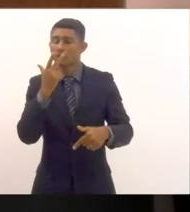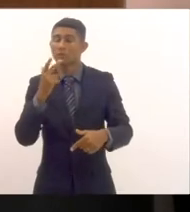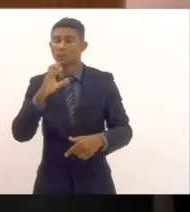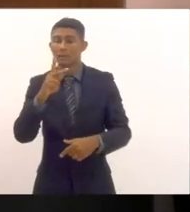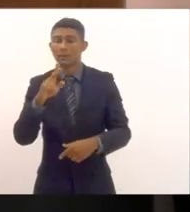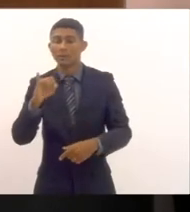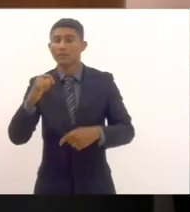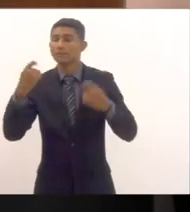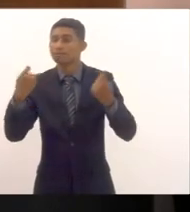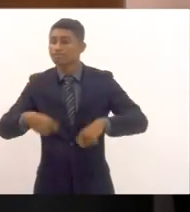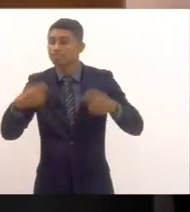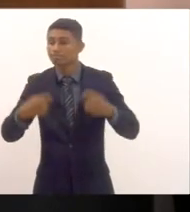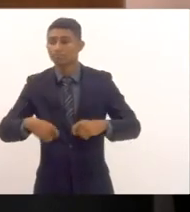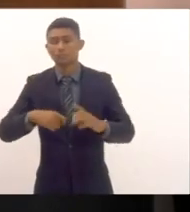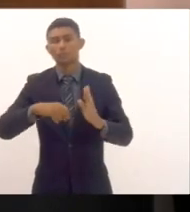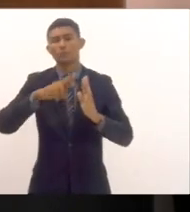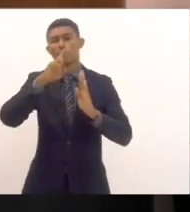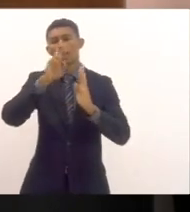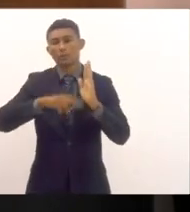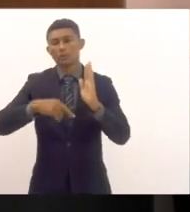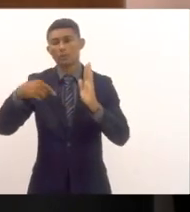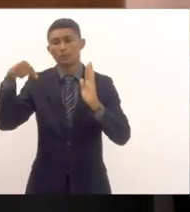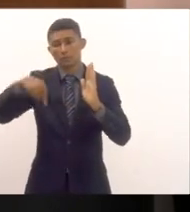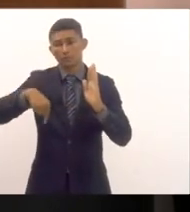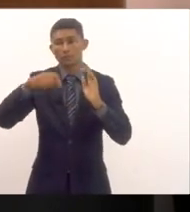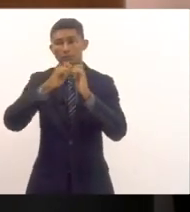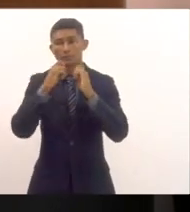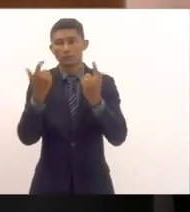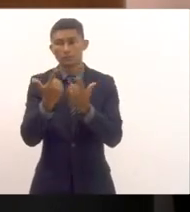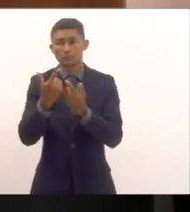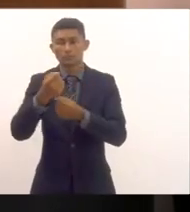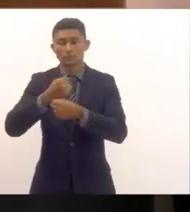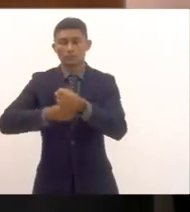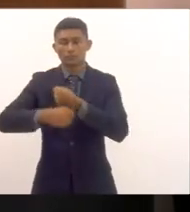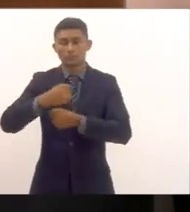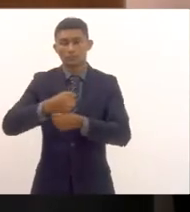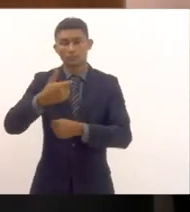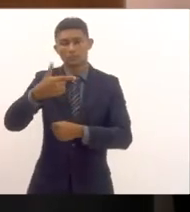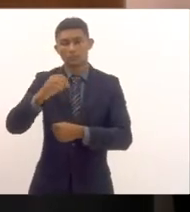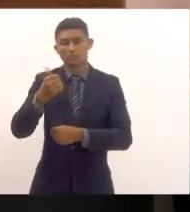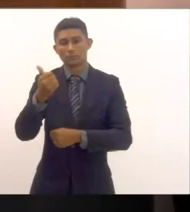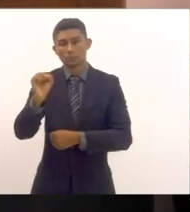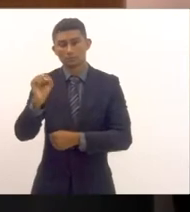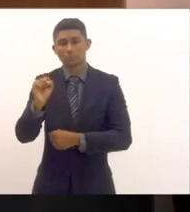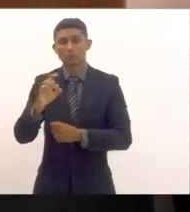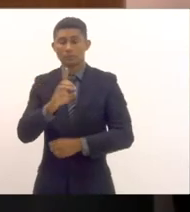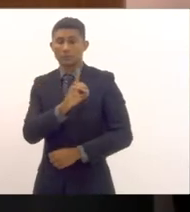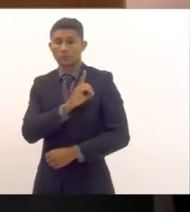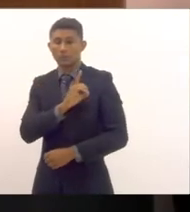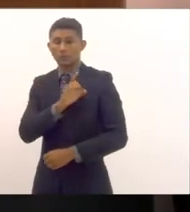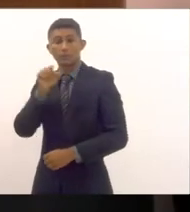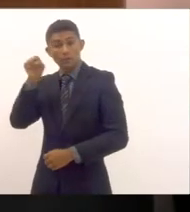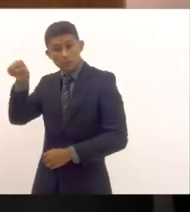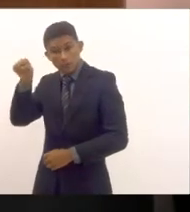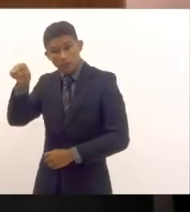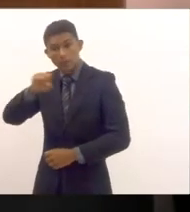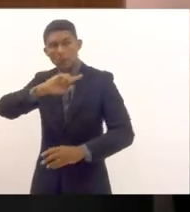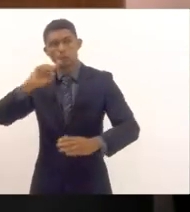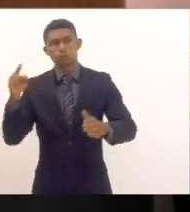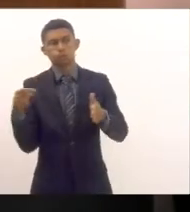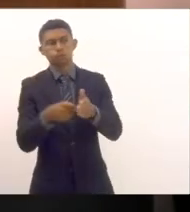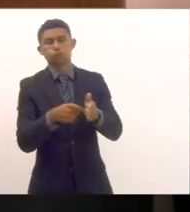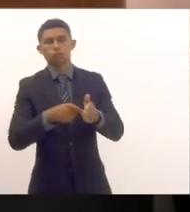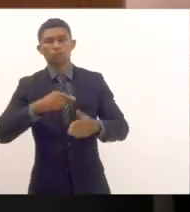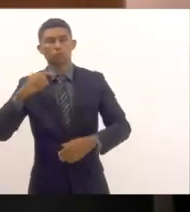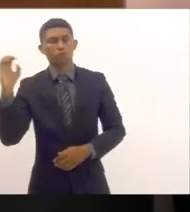por um relatório que foi produzido nessa casa Legislativa de 2018 quando o delegado polícia civil faz uma denúncia muito